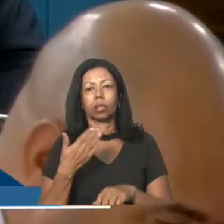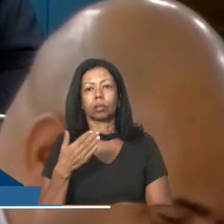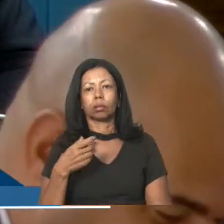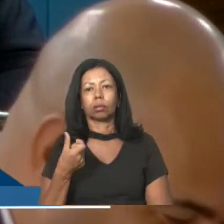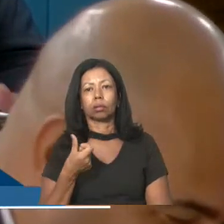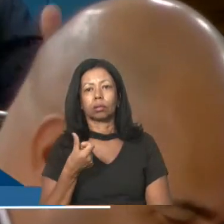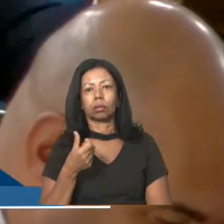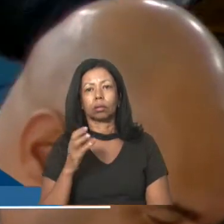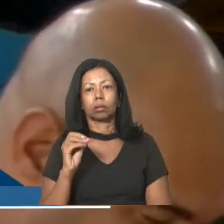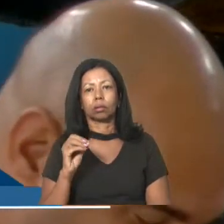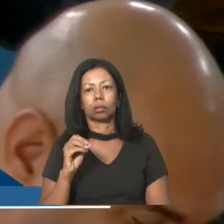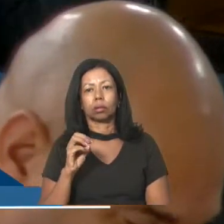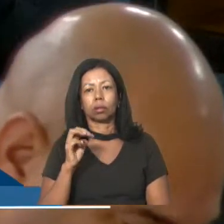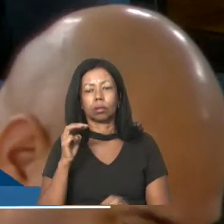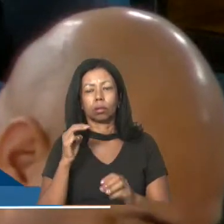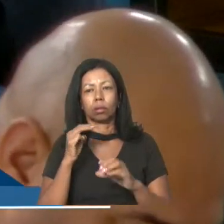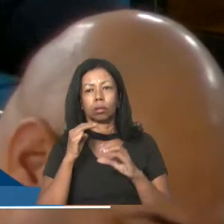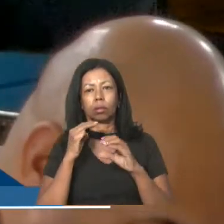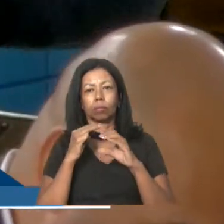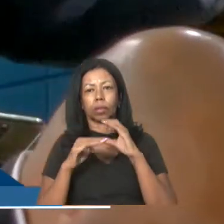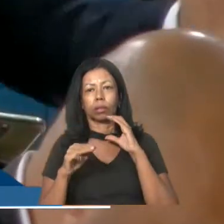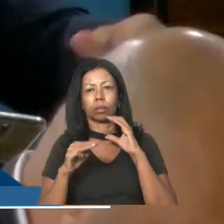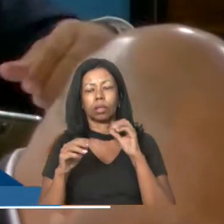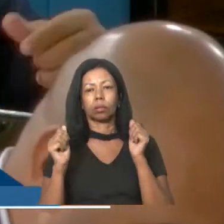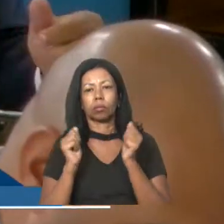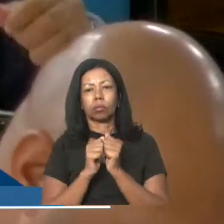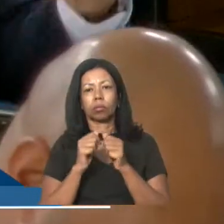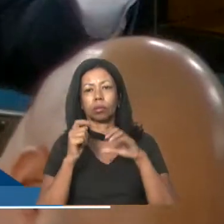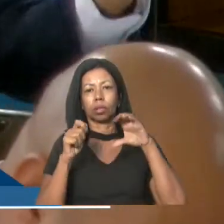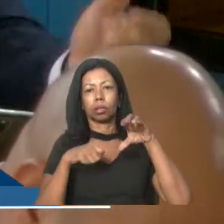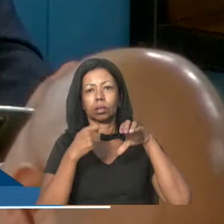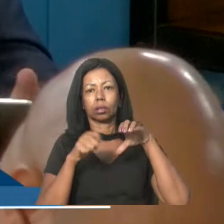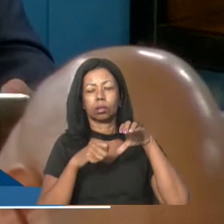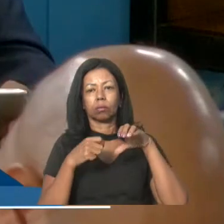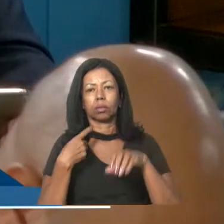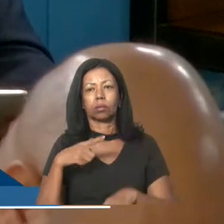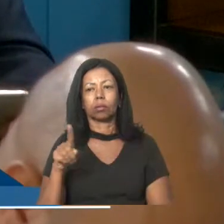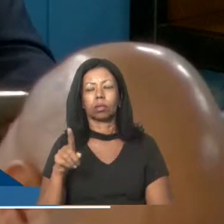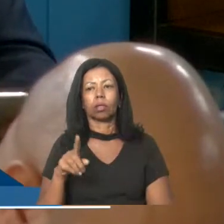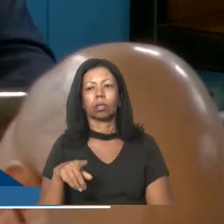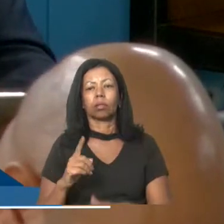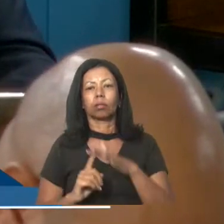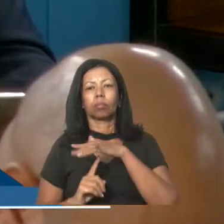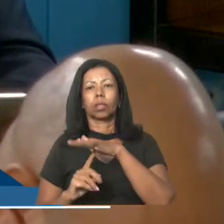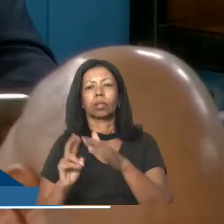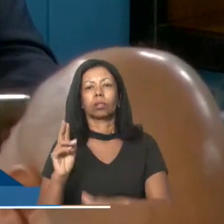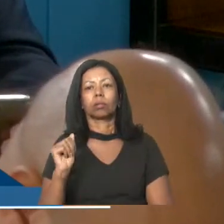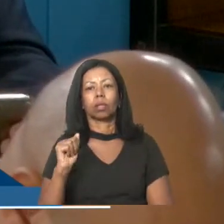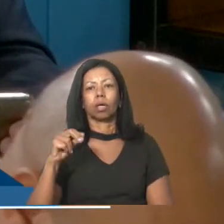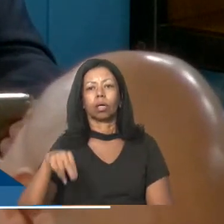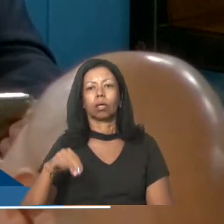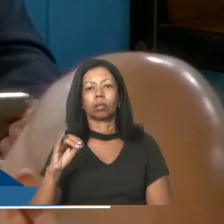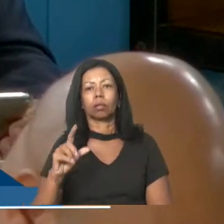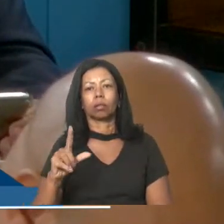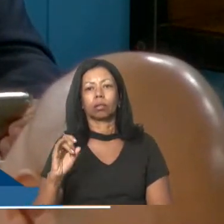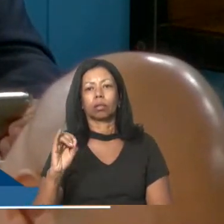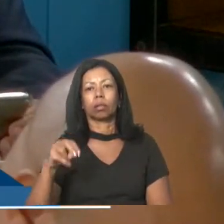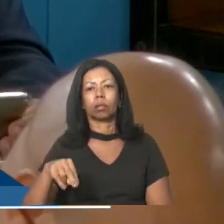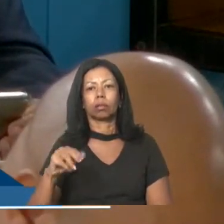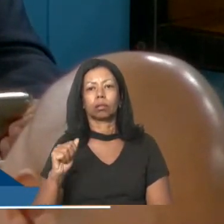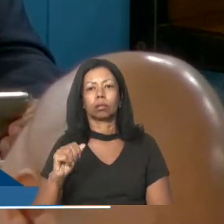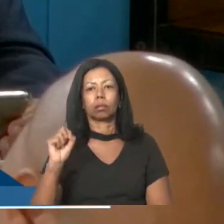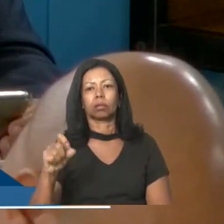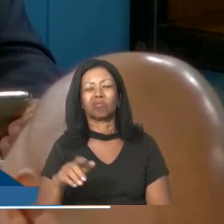60 mensagens com esse vídeo desse pai do Parque Anilinas. Na semana,